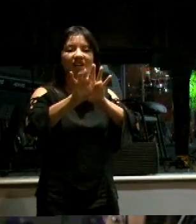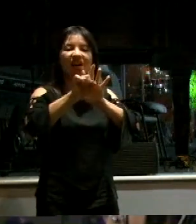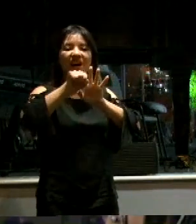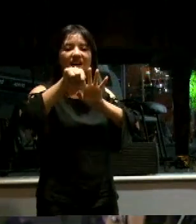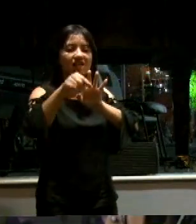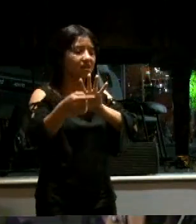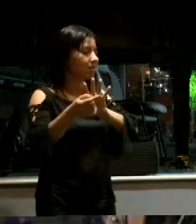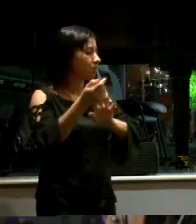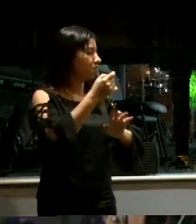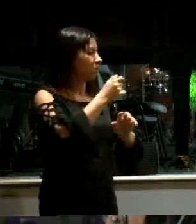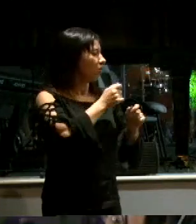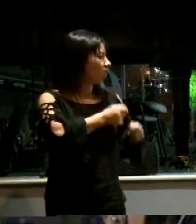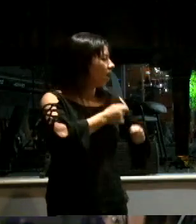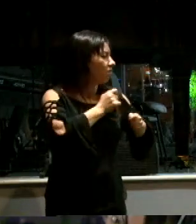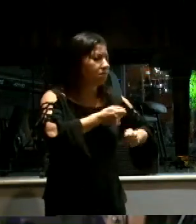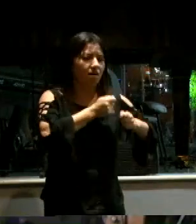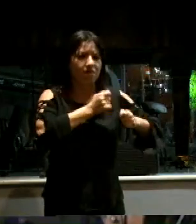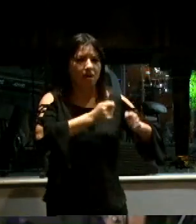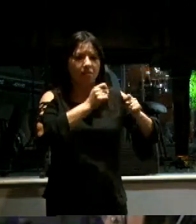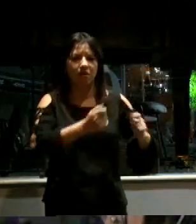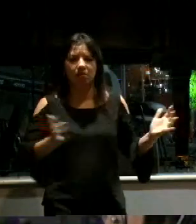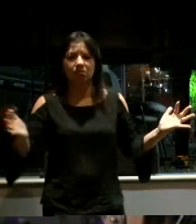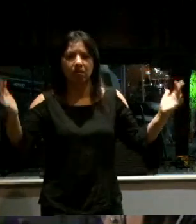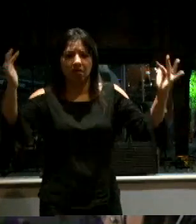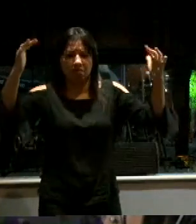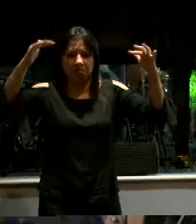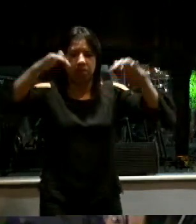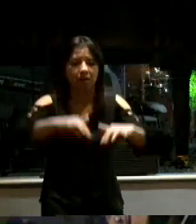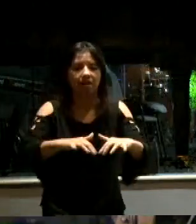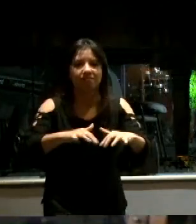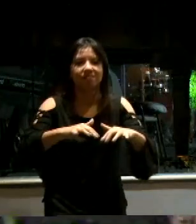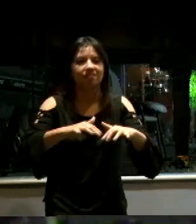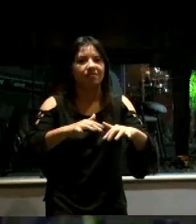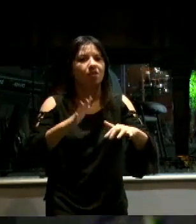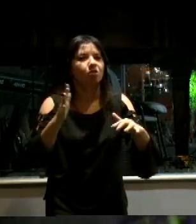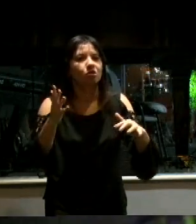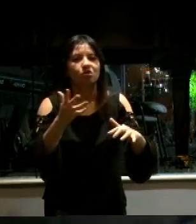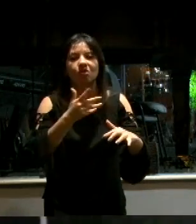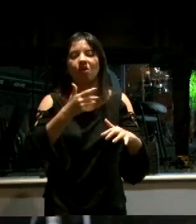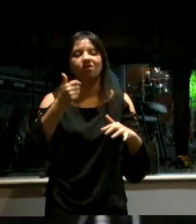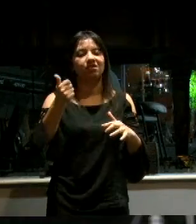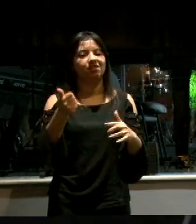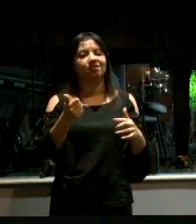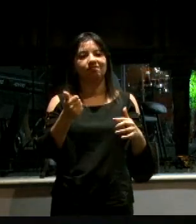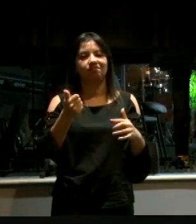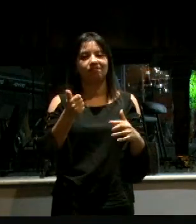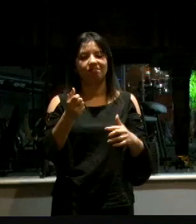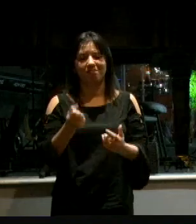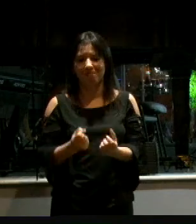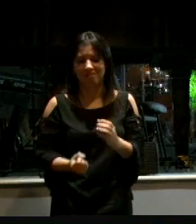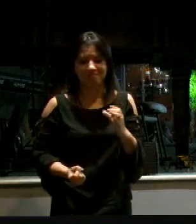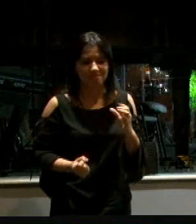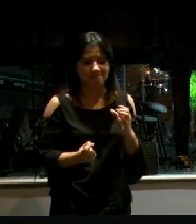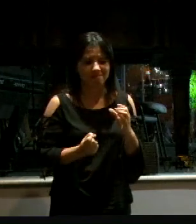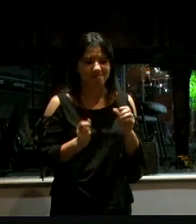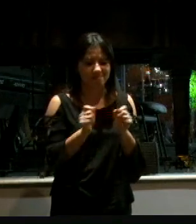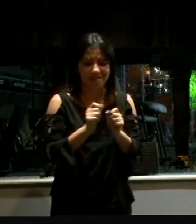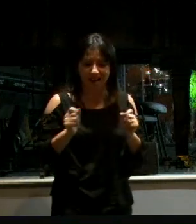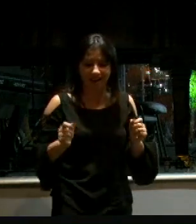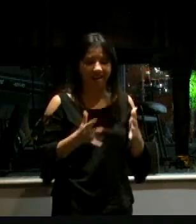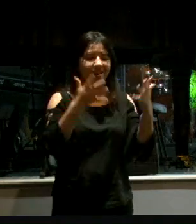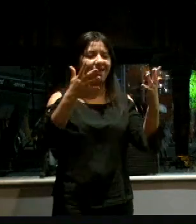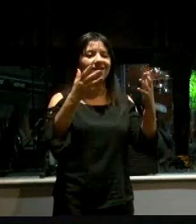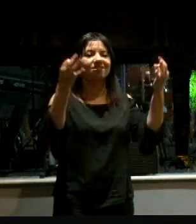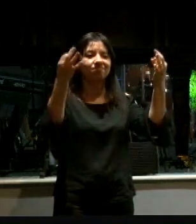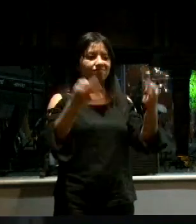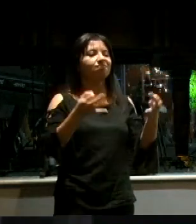entram no deserto. E depois de caminhar 3 dias e meio, sem encontrar uma